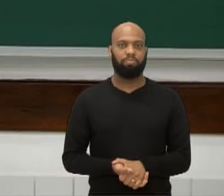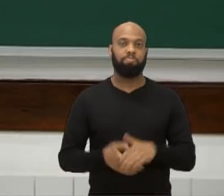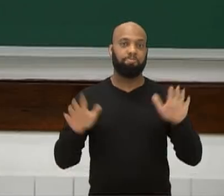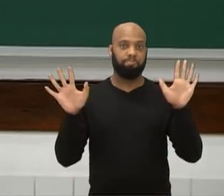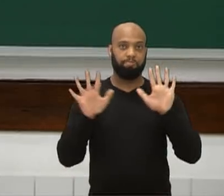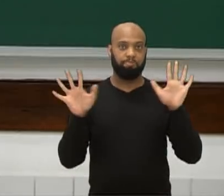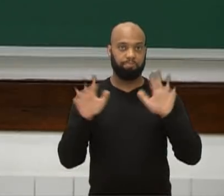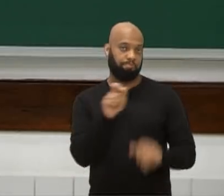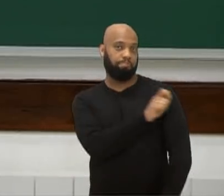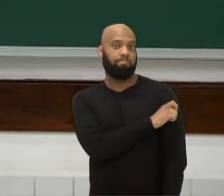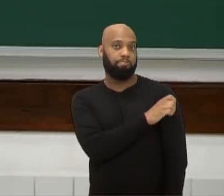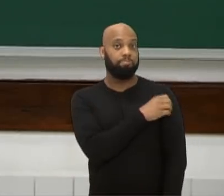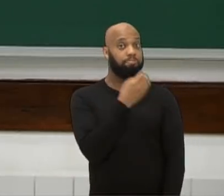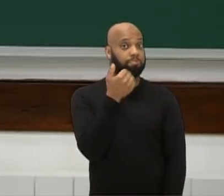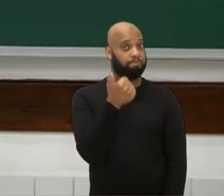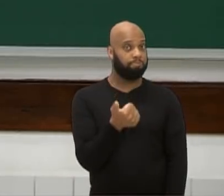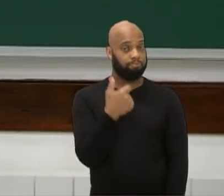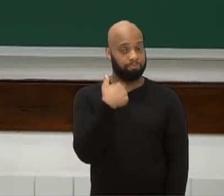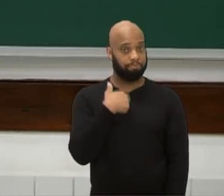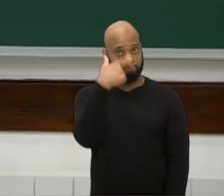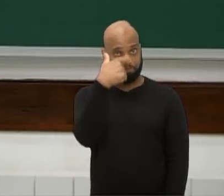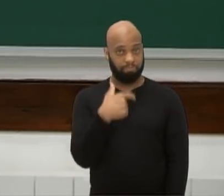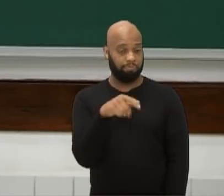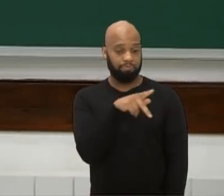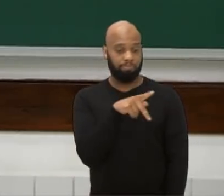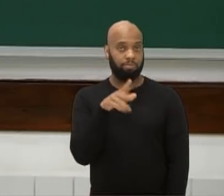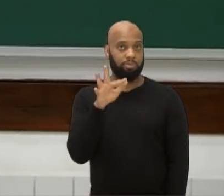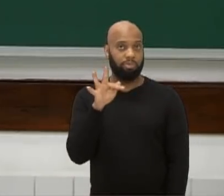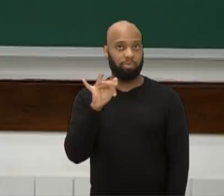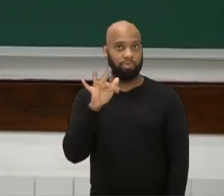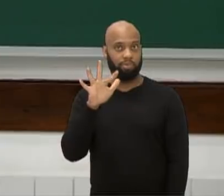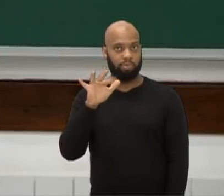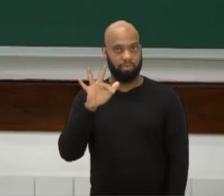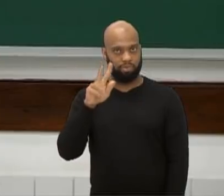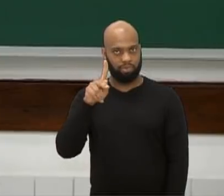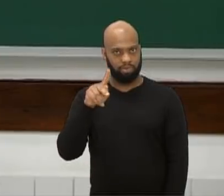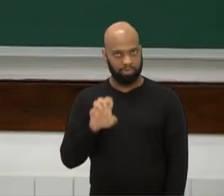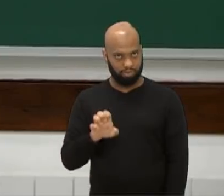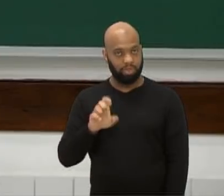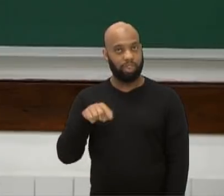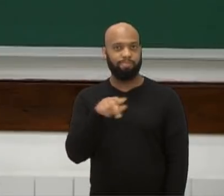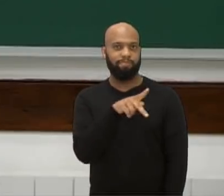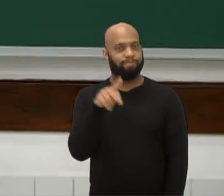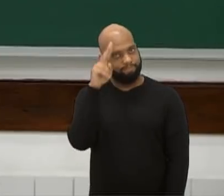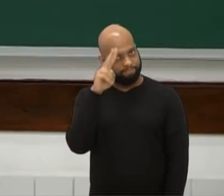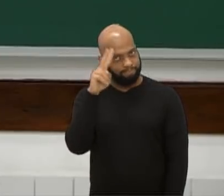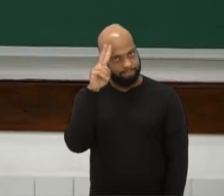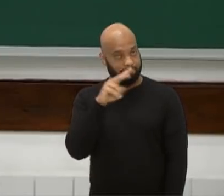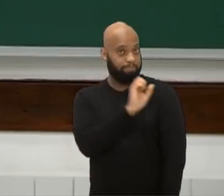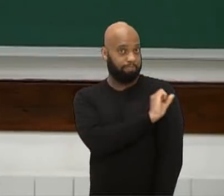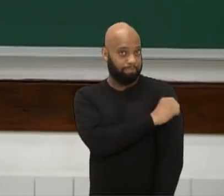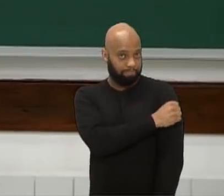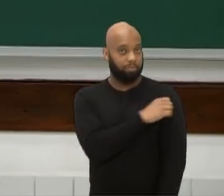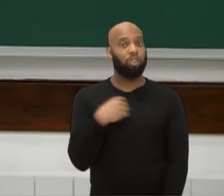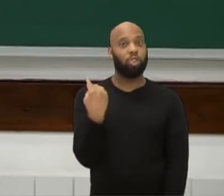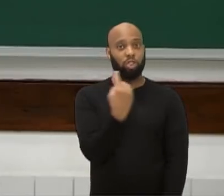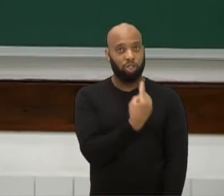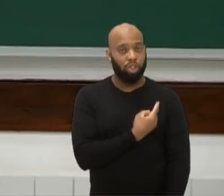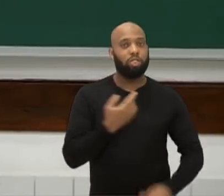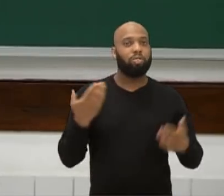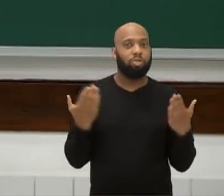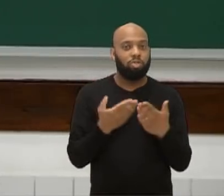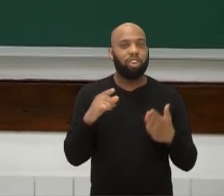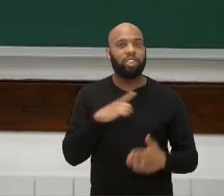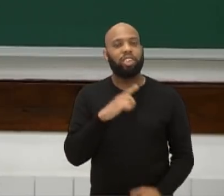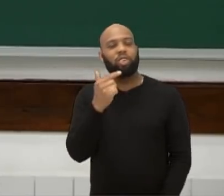Olá, alunos, tudo bem? Eu sou o professor Felipe Pego Camargos, professor de História do 8º ano, e nós vamos